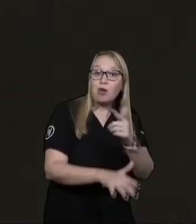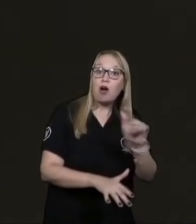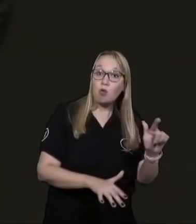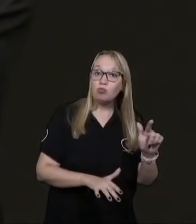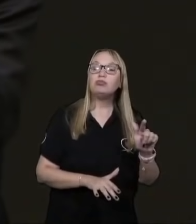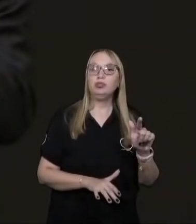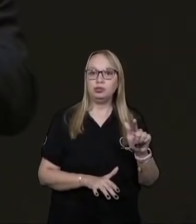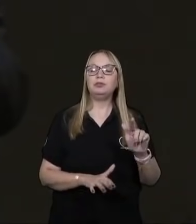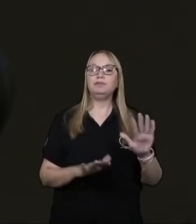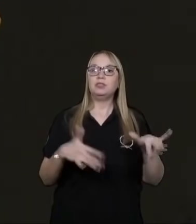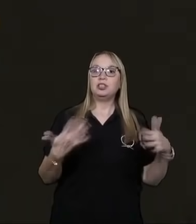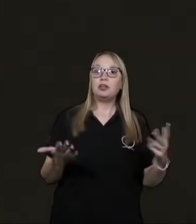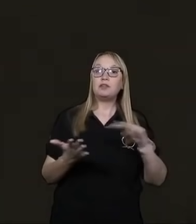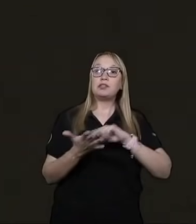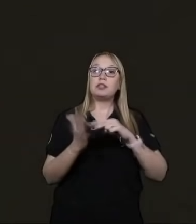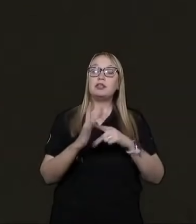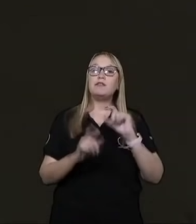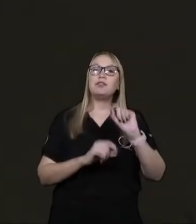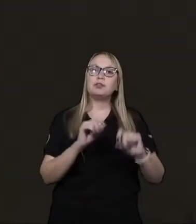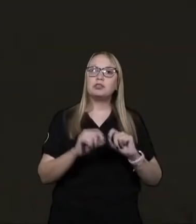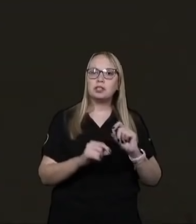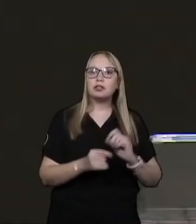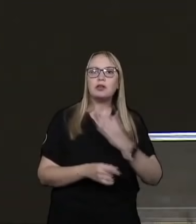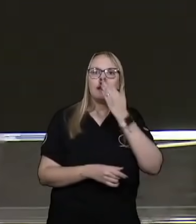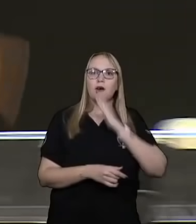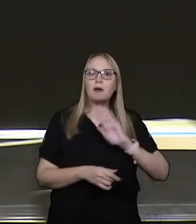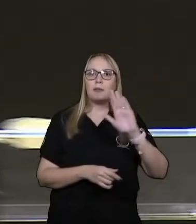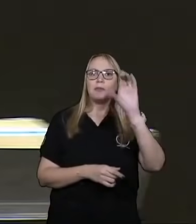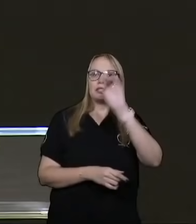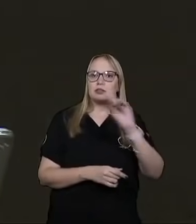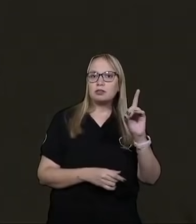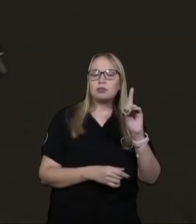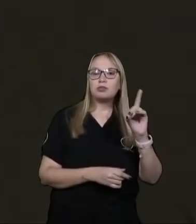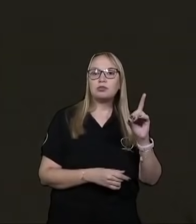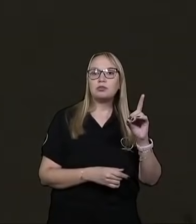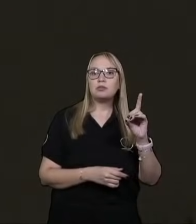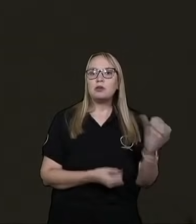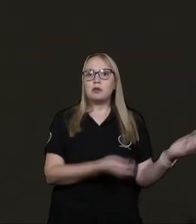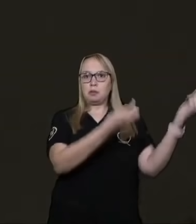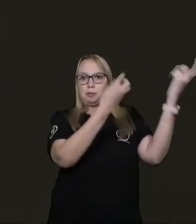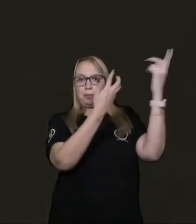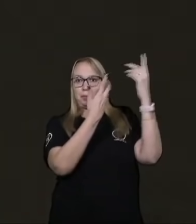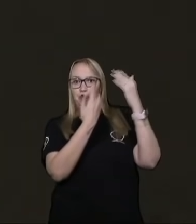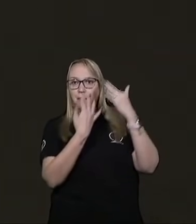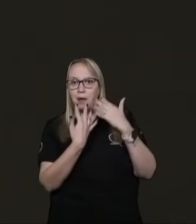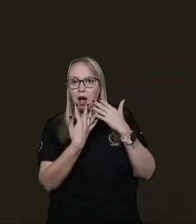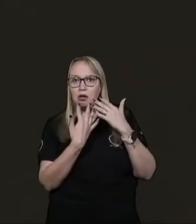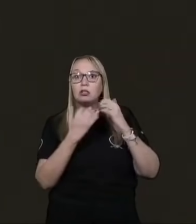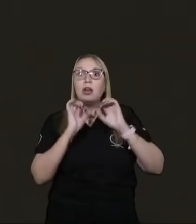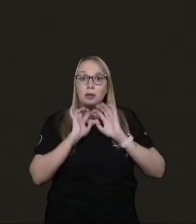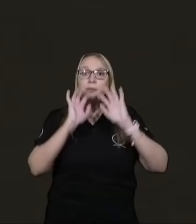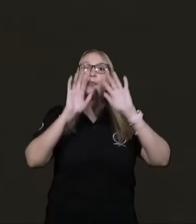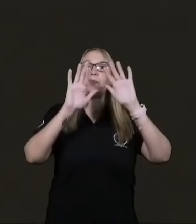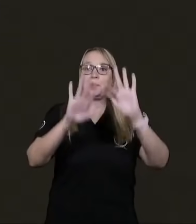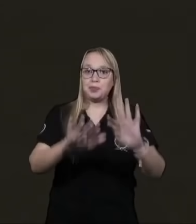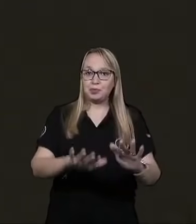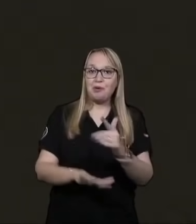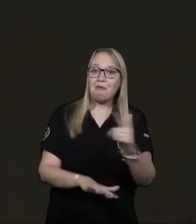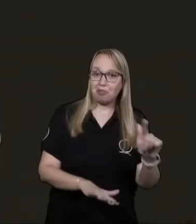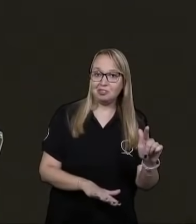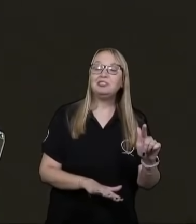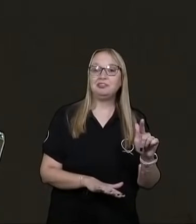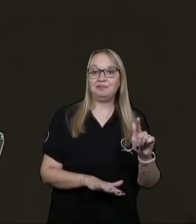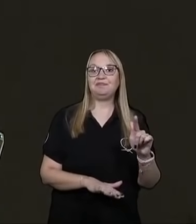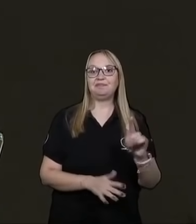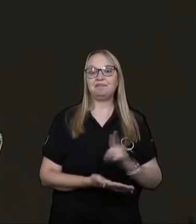você ser benção Então significa que a promessa de Deus que se manifesta na minha vida é para me abençoar e para eu